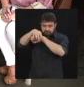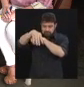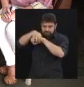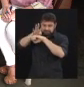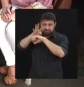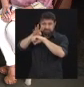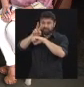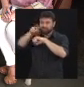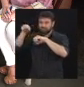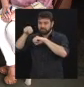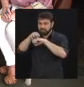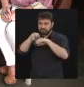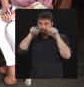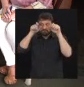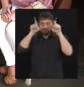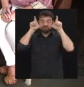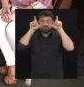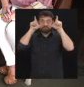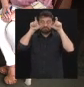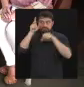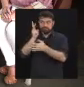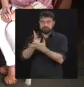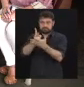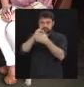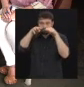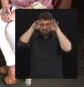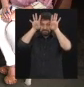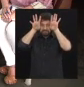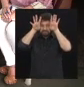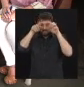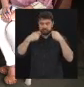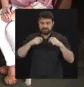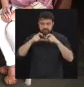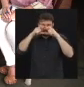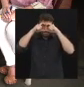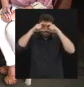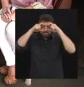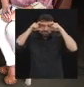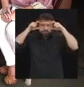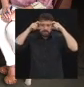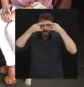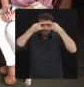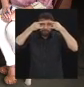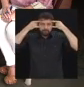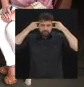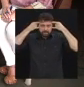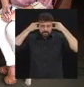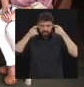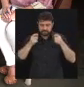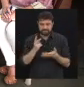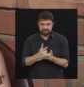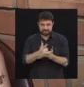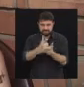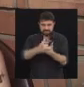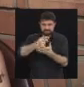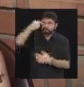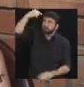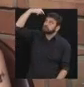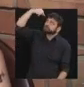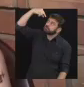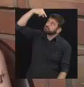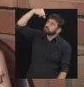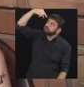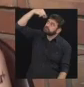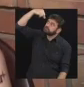essa síndrome não consegue fechar os olhos, então eu uso uma máscara para dormir, tenho que deixar sempre o umidificador